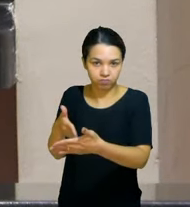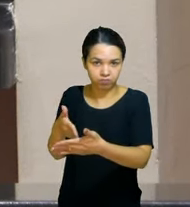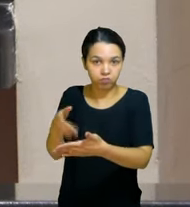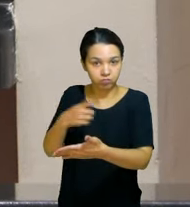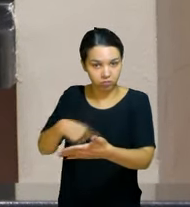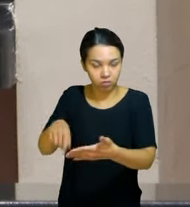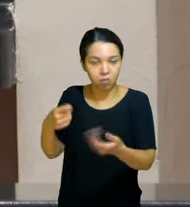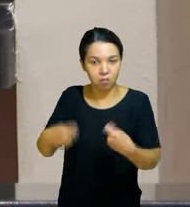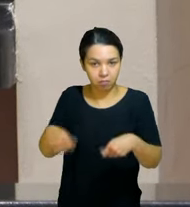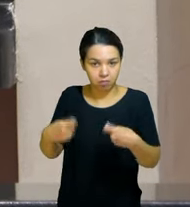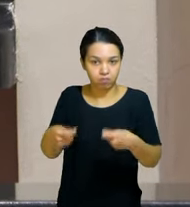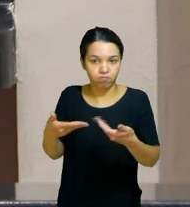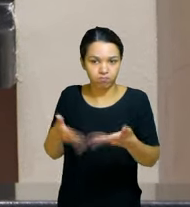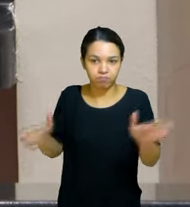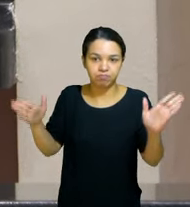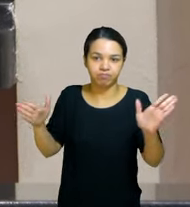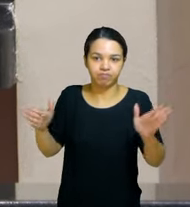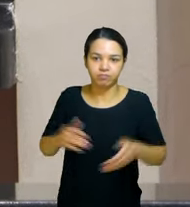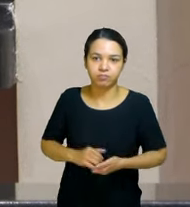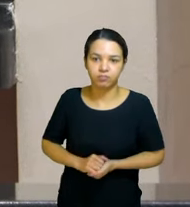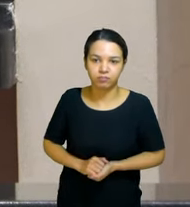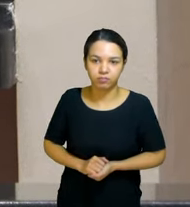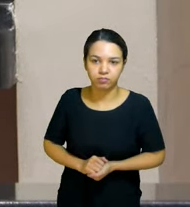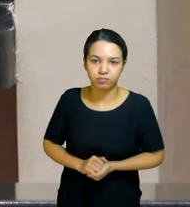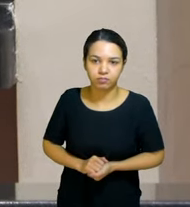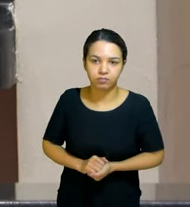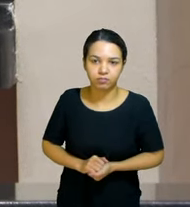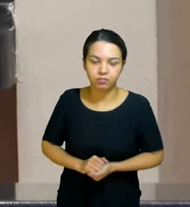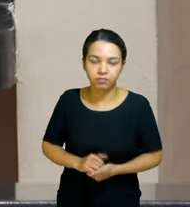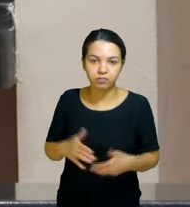que desatar. Então,